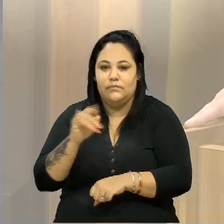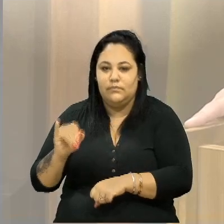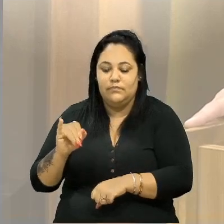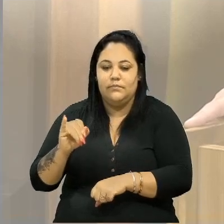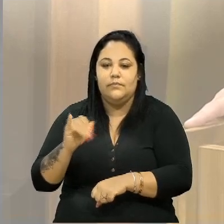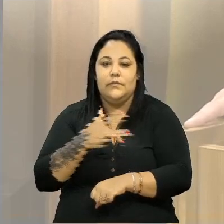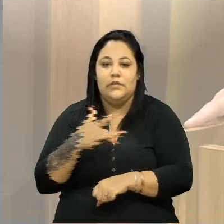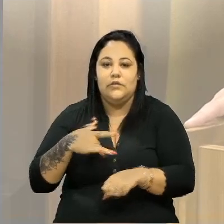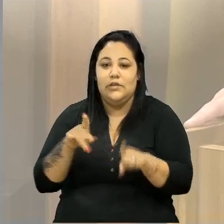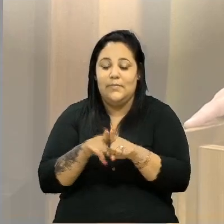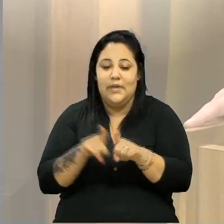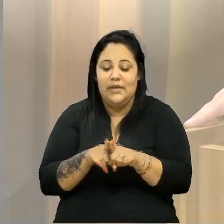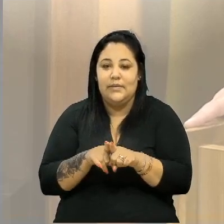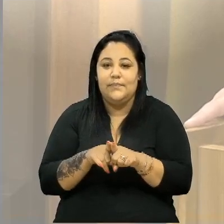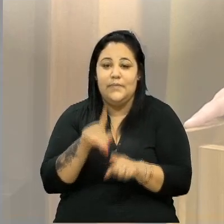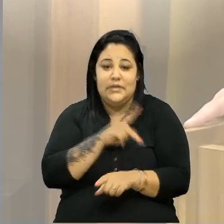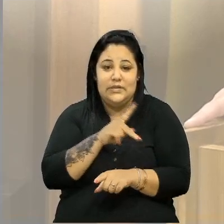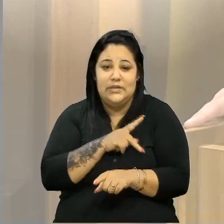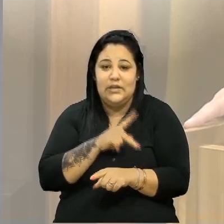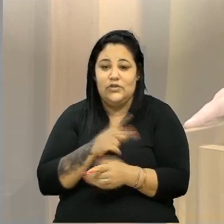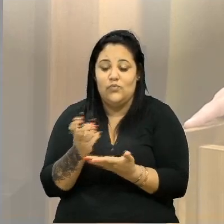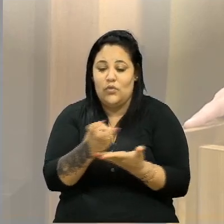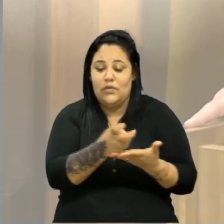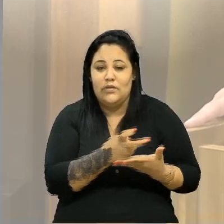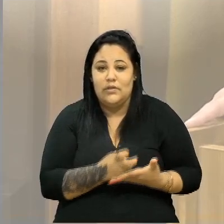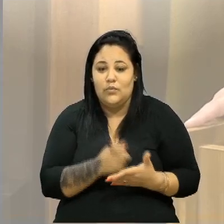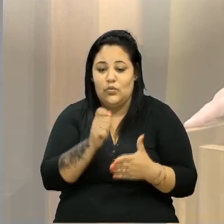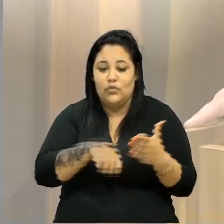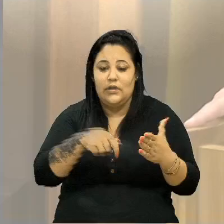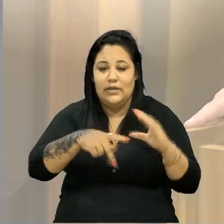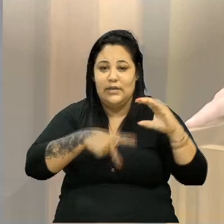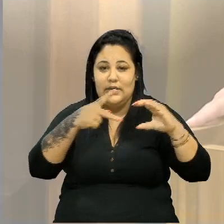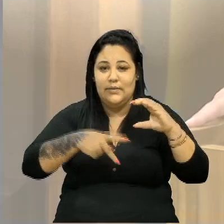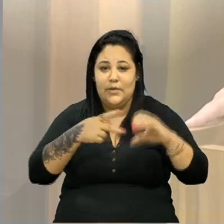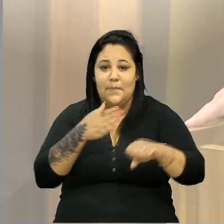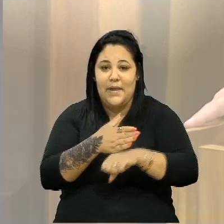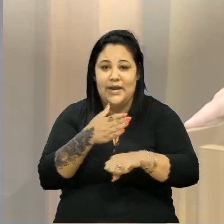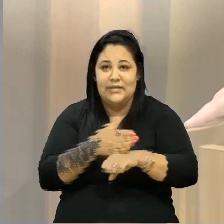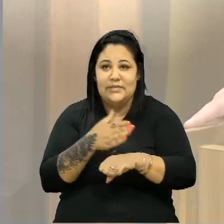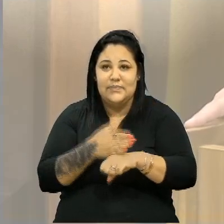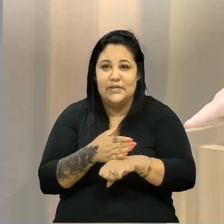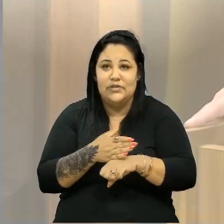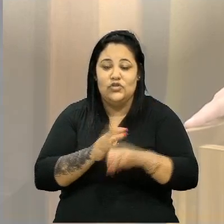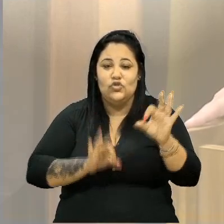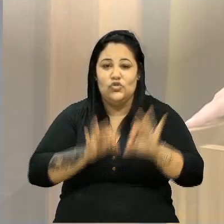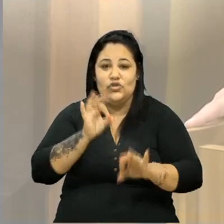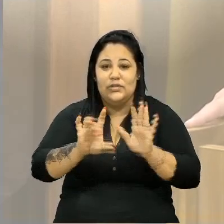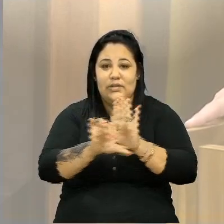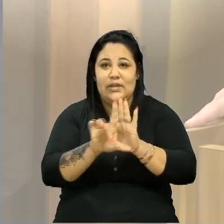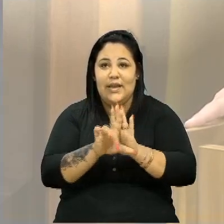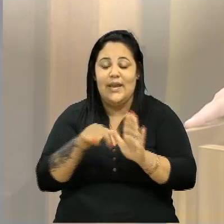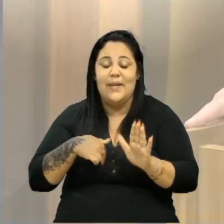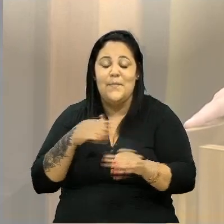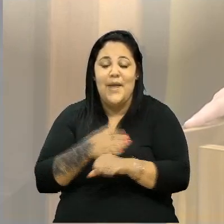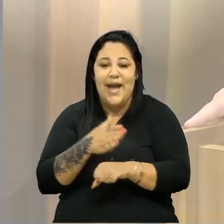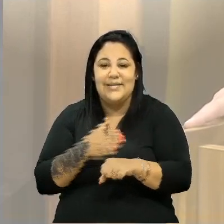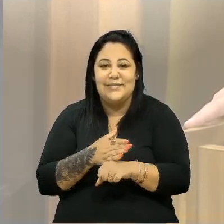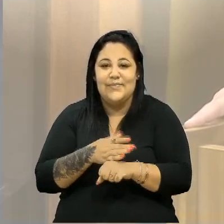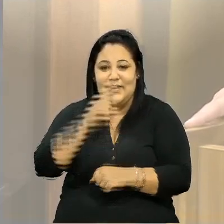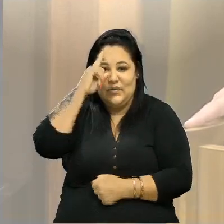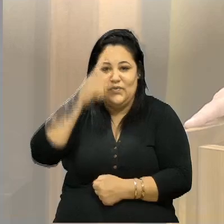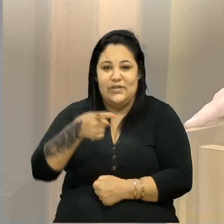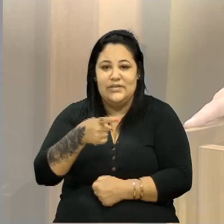Parlamentar de Estudos Tributários da Câmara, fui membro da Comissão de Justiça e Legislação da Câmara de Vereadores, fui membro do GT de Governança de Caxias do